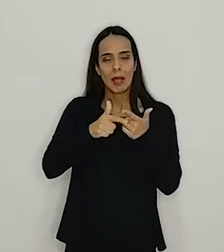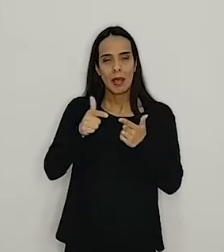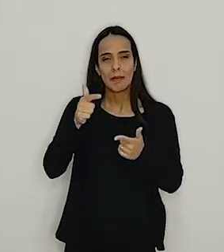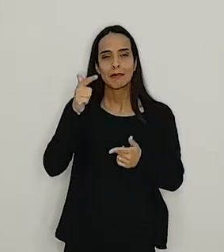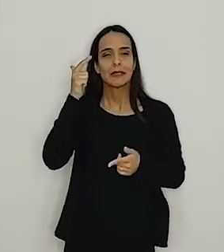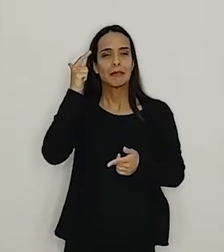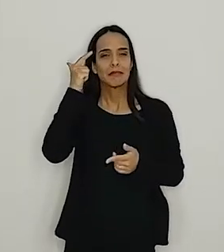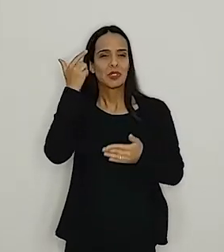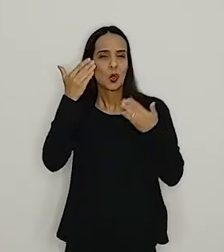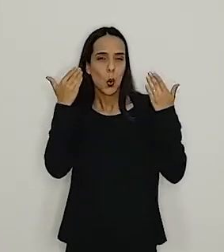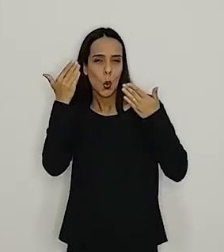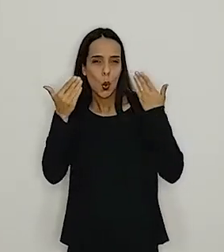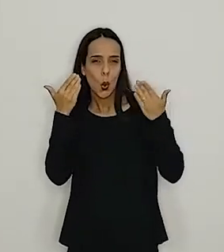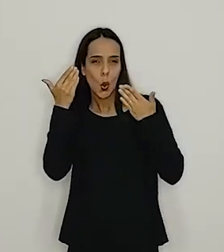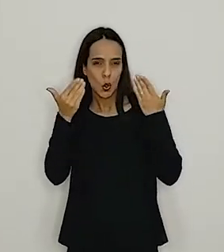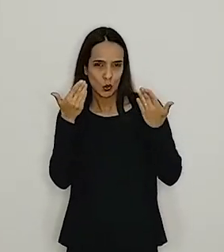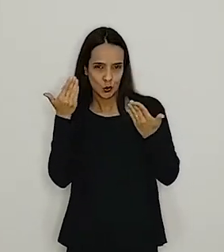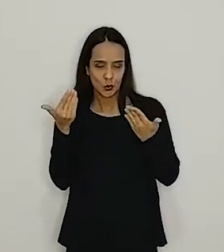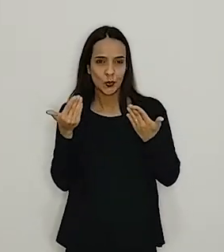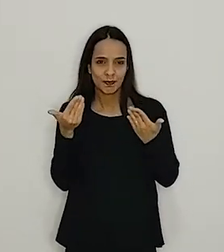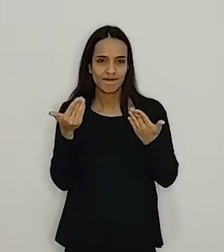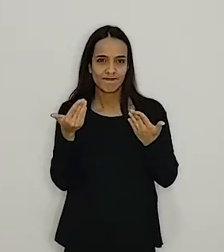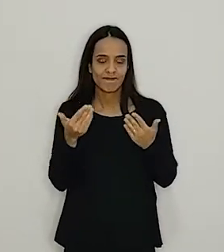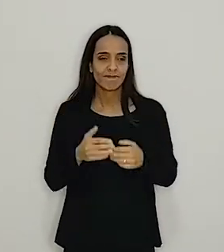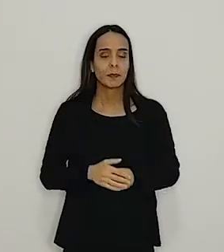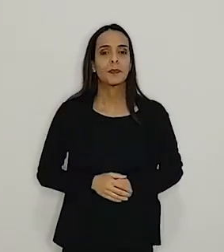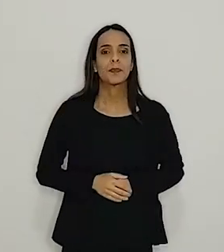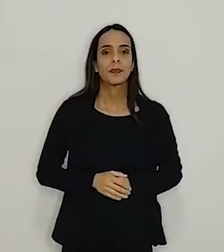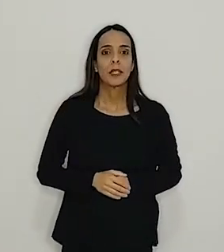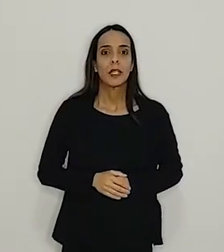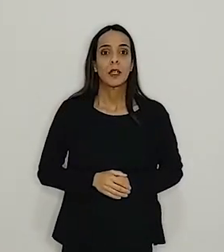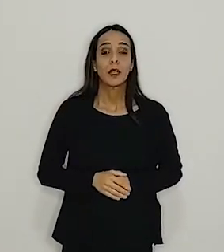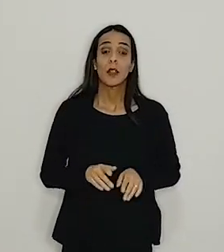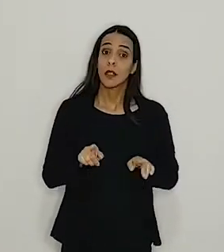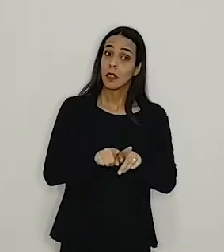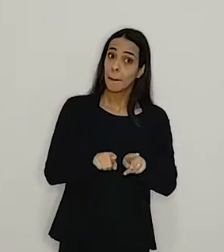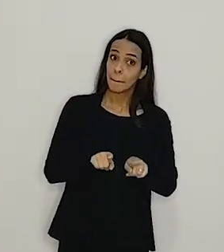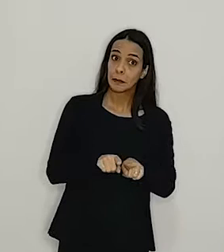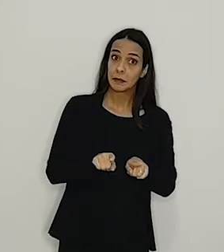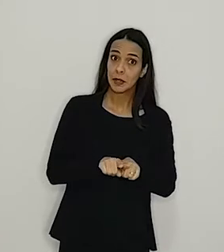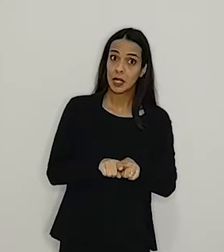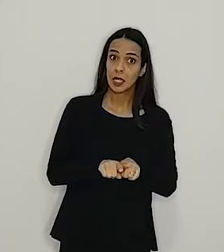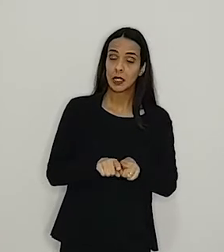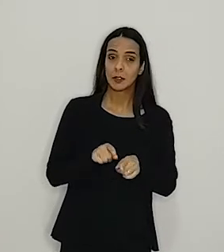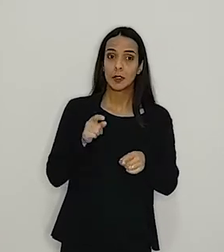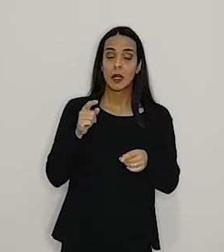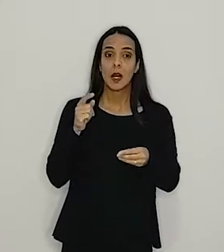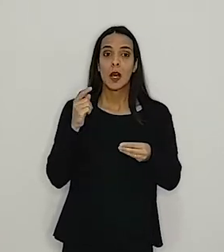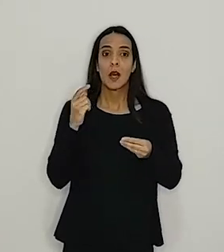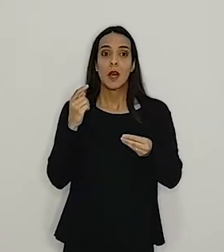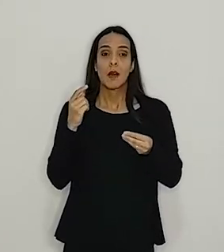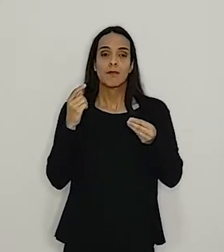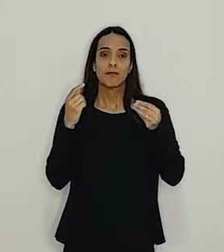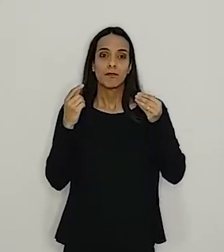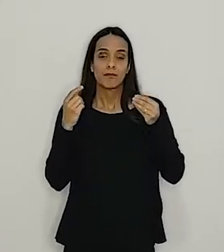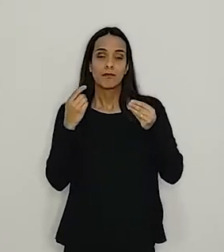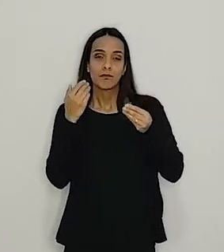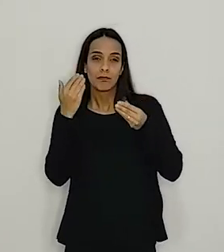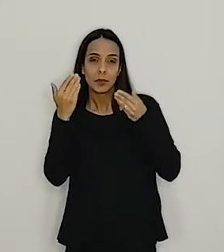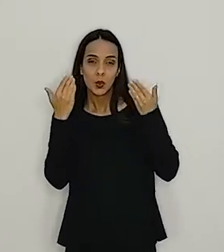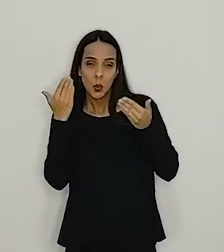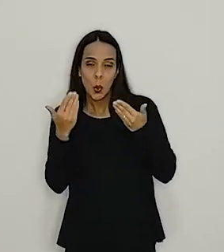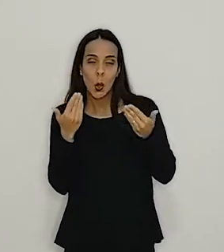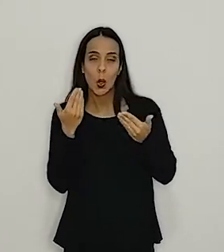transtornos de conduta, enfim. Também como psicanalista me detive a escutar um pouco a questão da